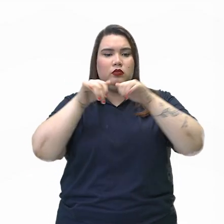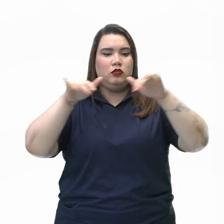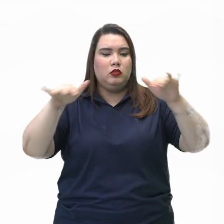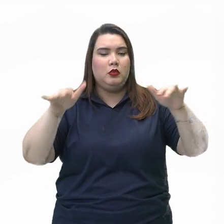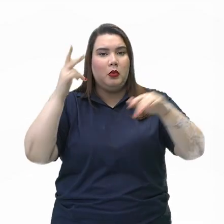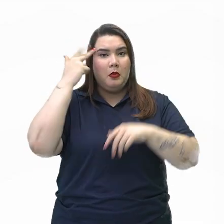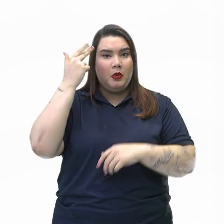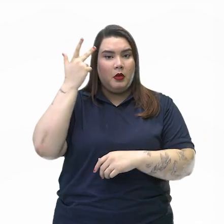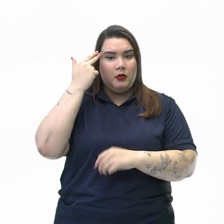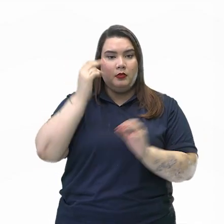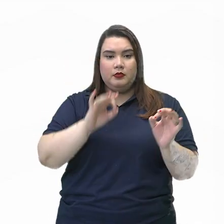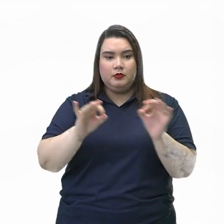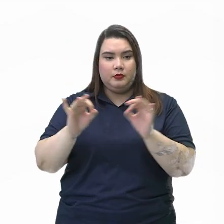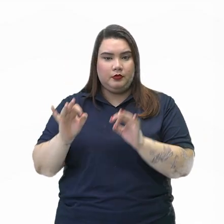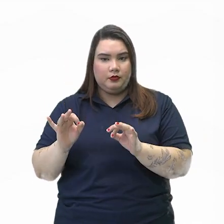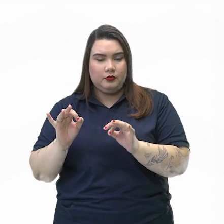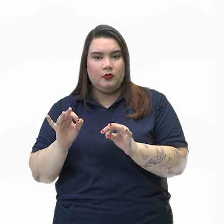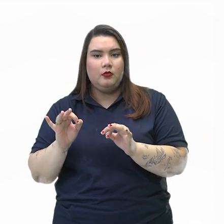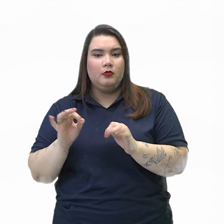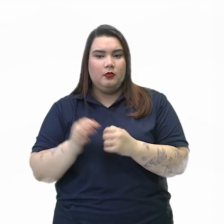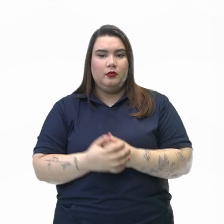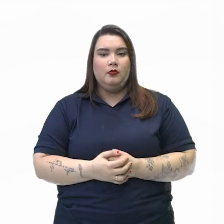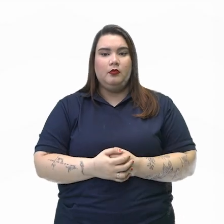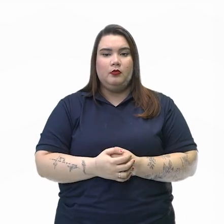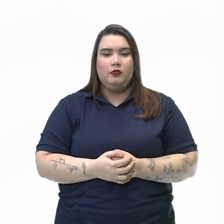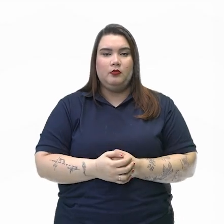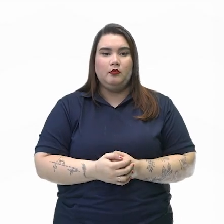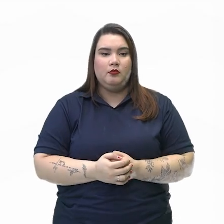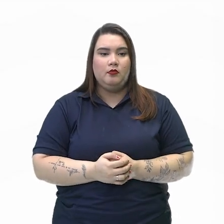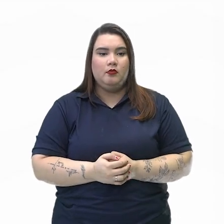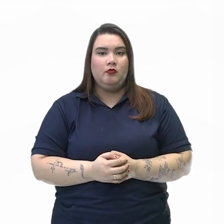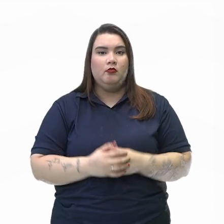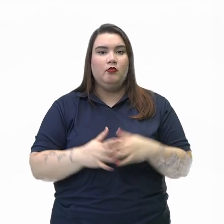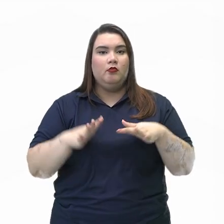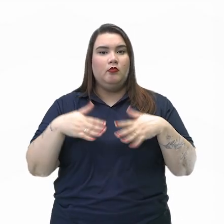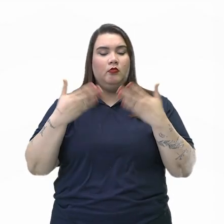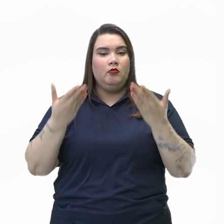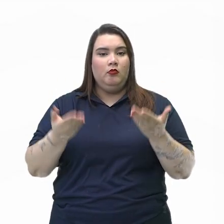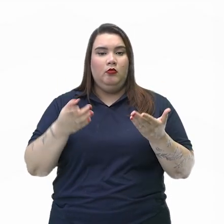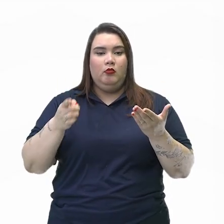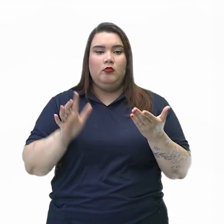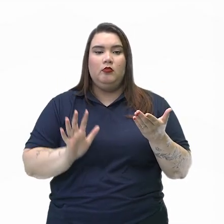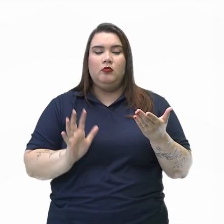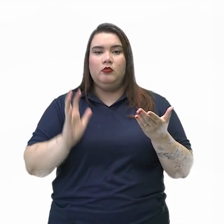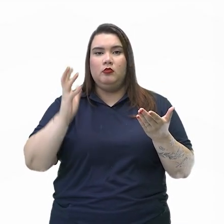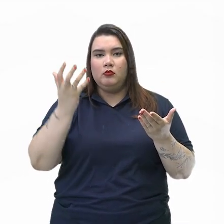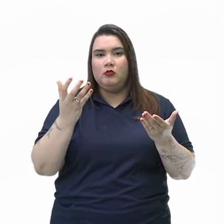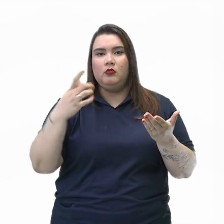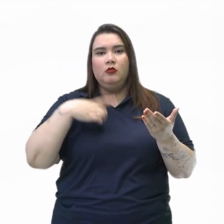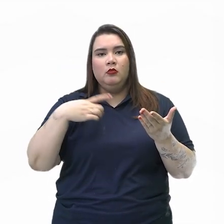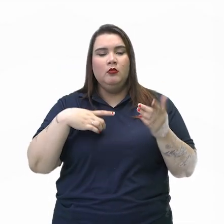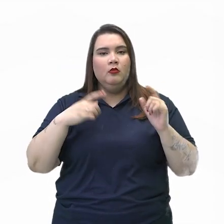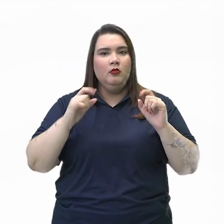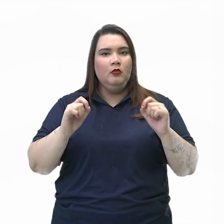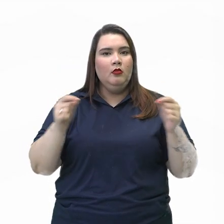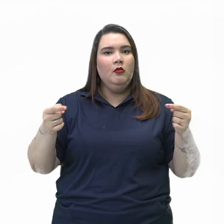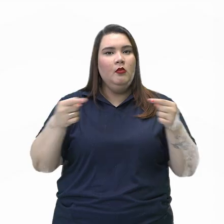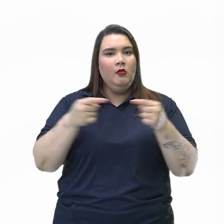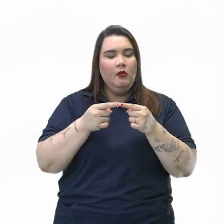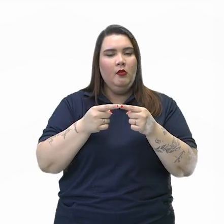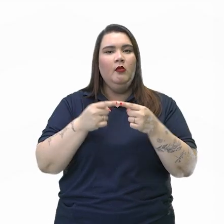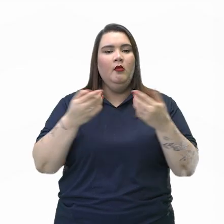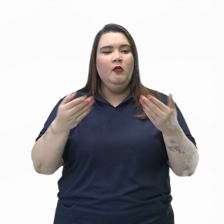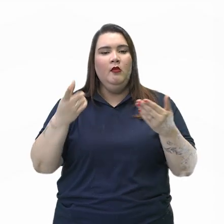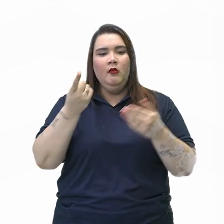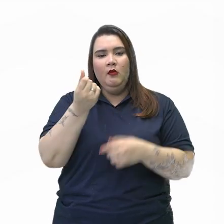conectar. É conexão sem fio. E essa conexão sem fio acontece entre dispositivos. Ela